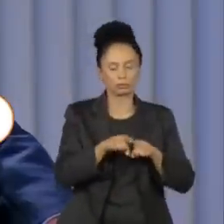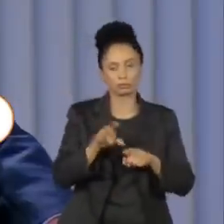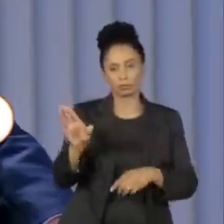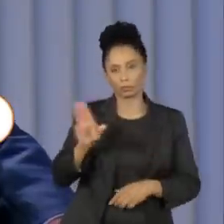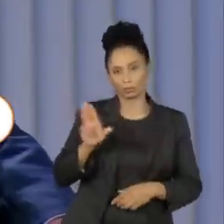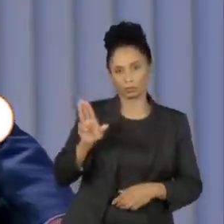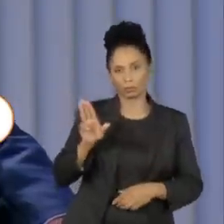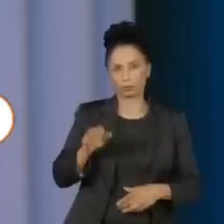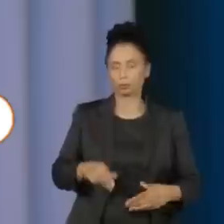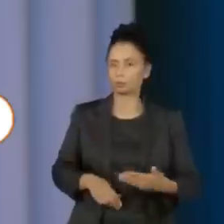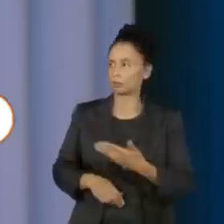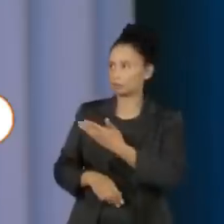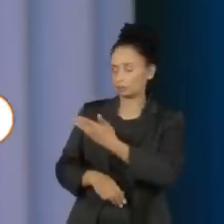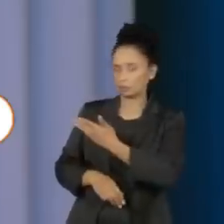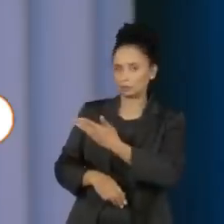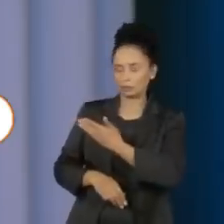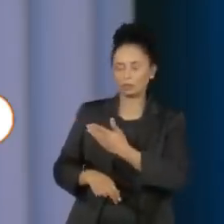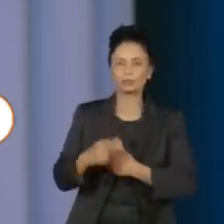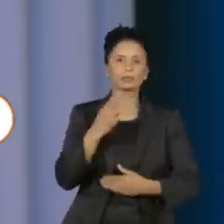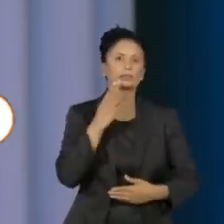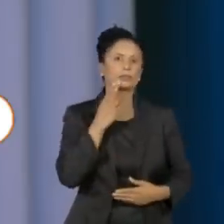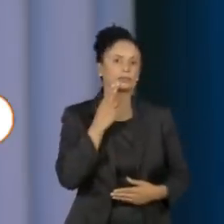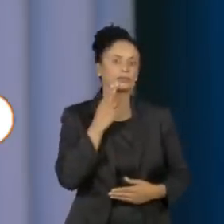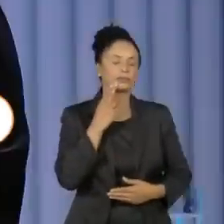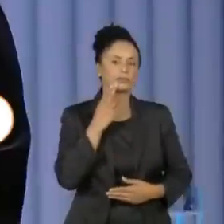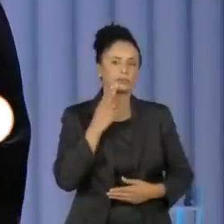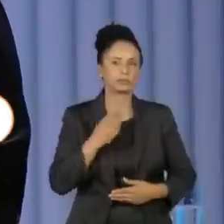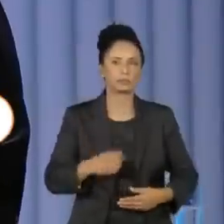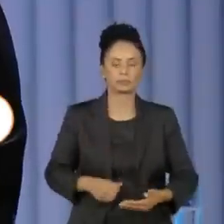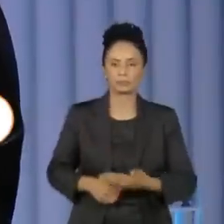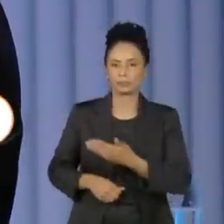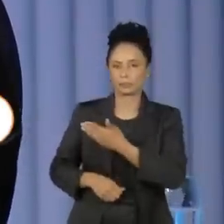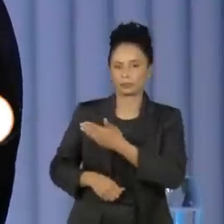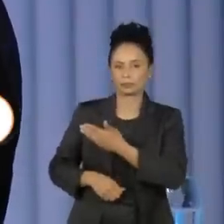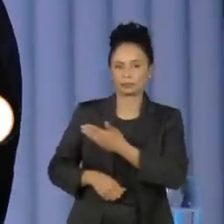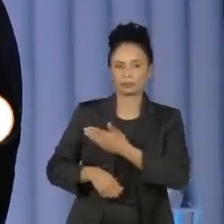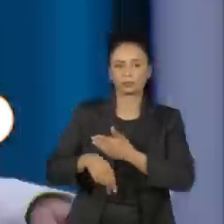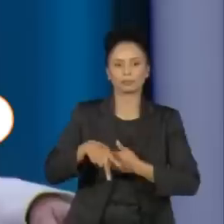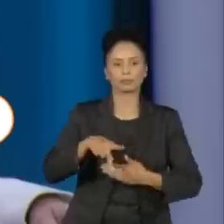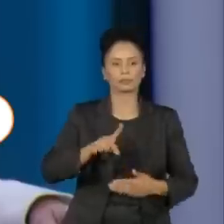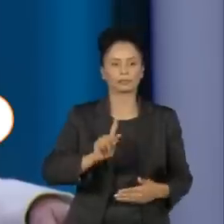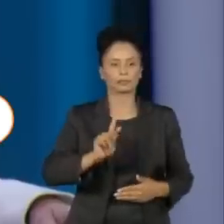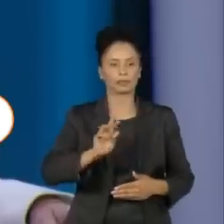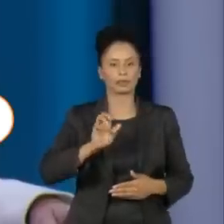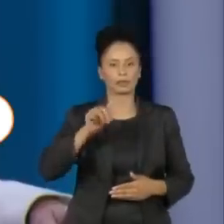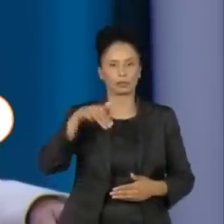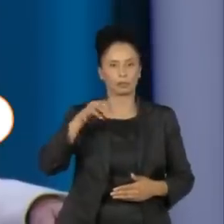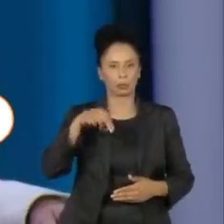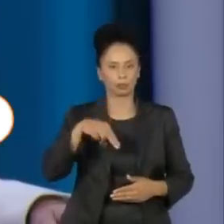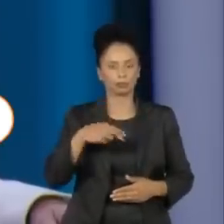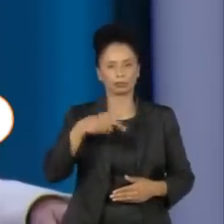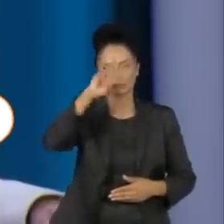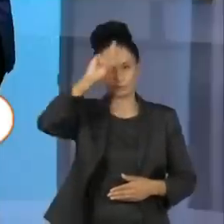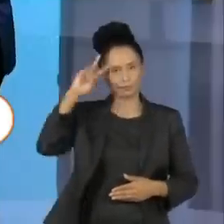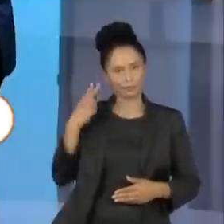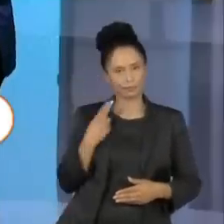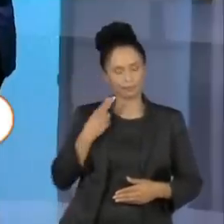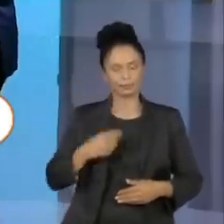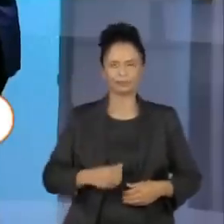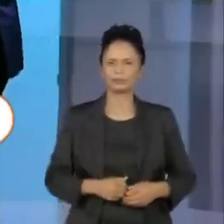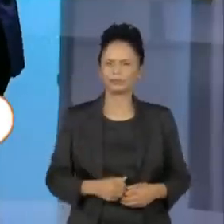Inácio Lula da Silva do PT Simone tevt do MDB Padre kelmon do PTB e Soraia tronic do União Brasil